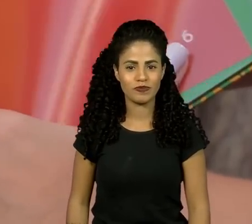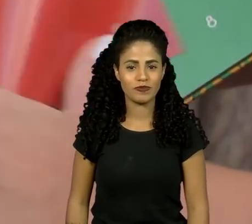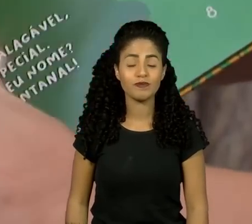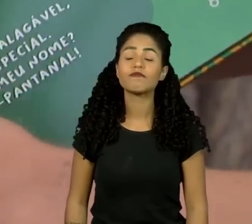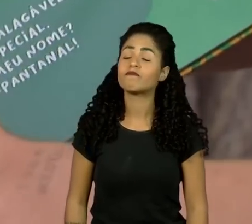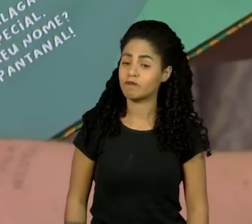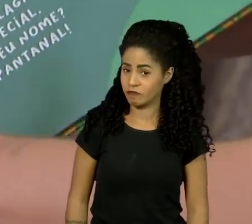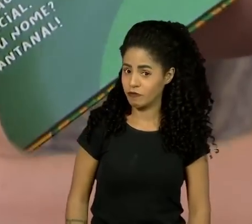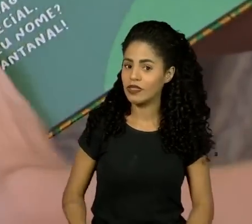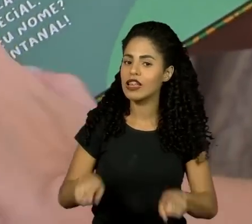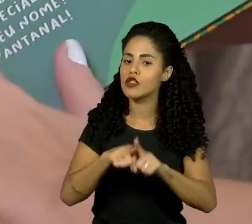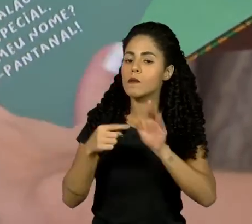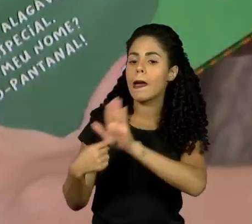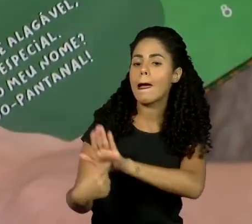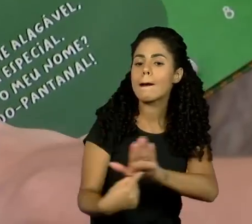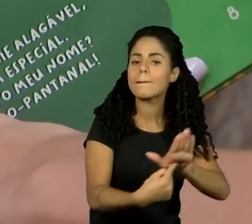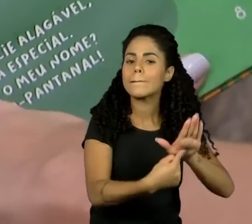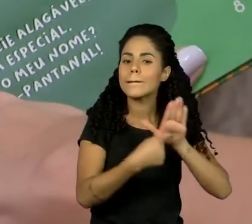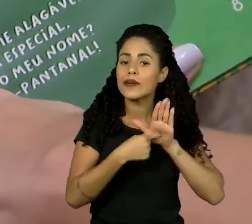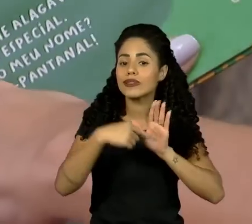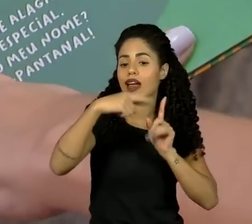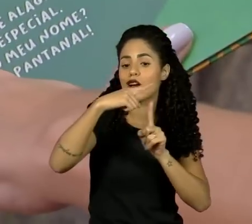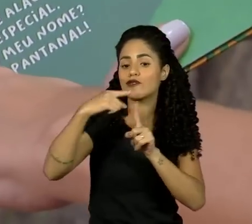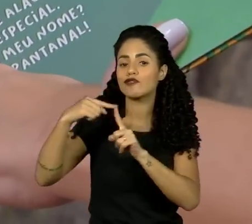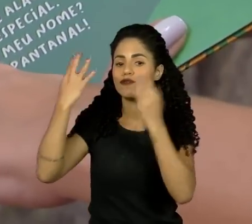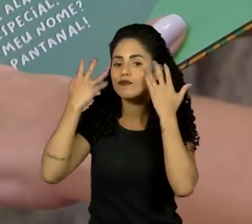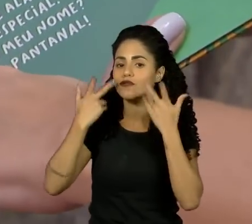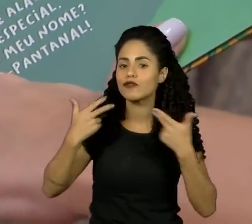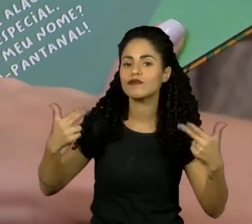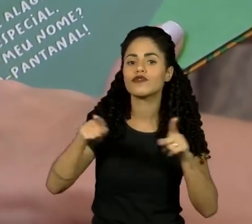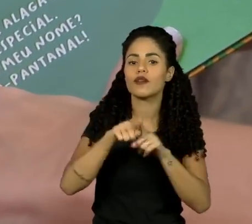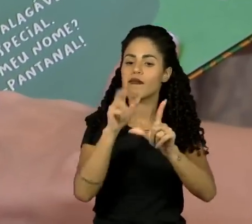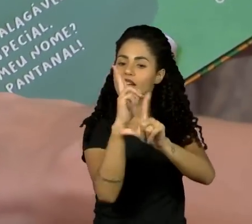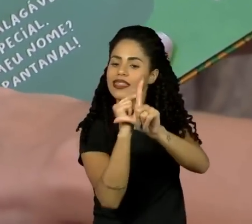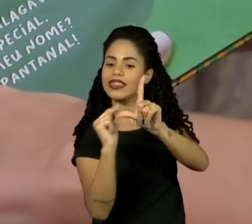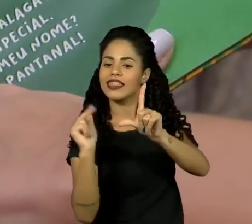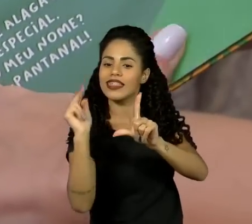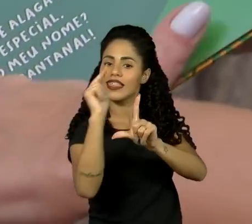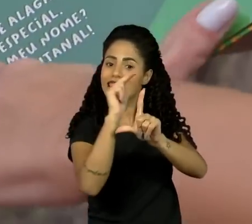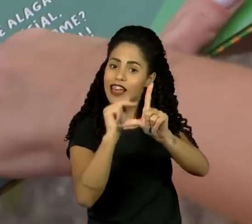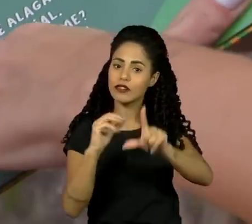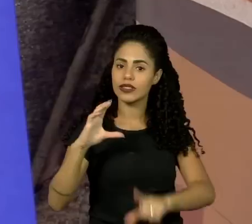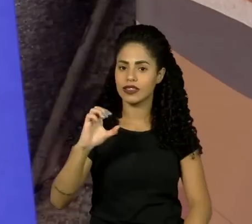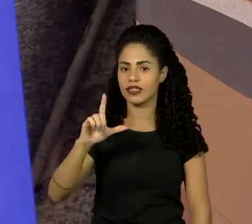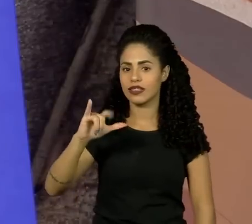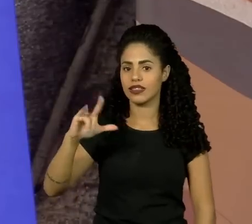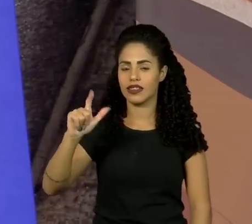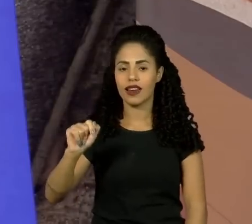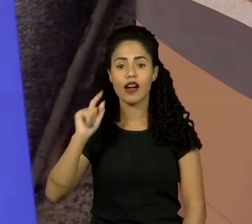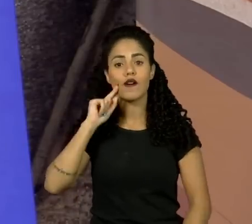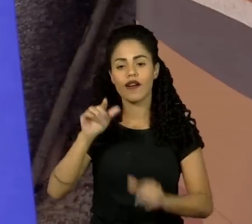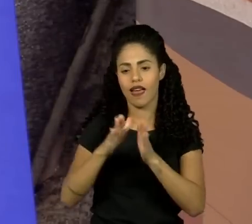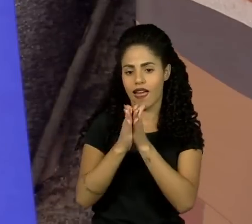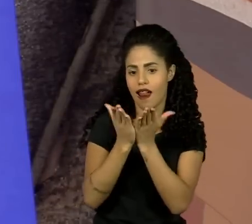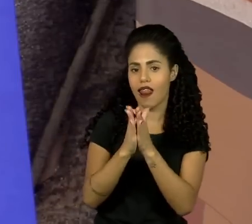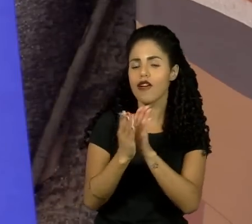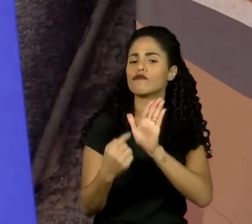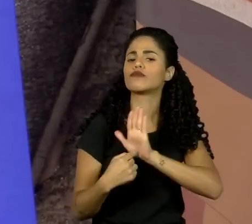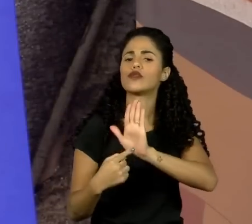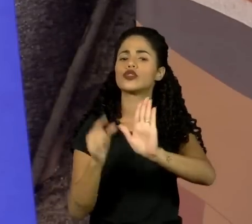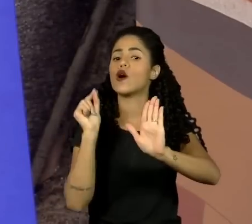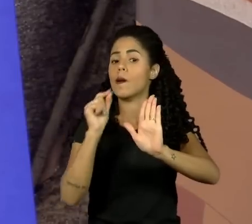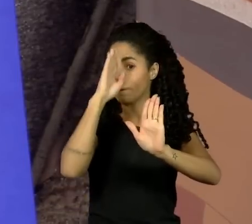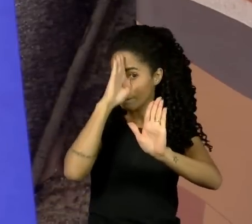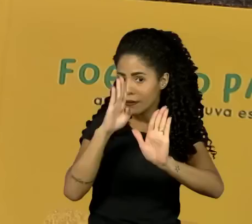Mais que apresentar os bichos pantaneiros com ilustrações que encantam feitas por Cecília Saro, os livros abordam as